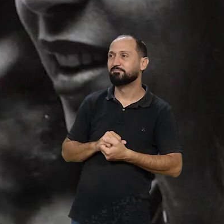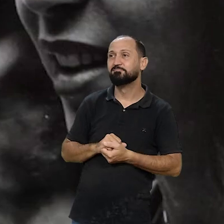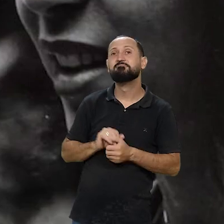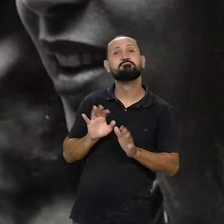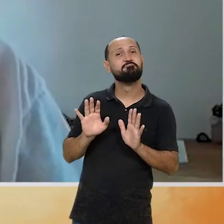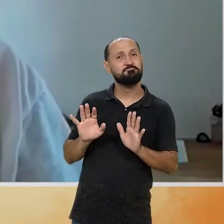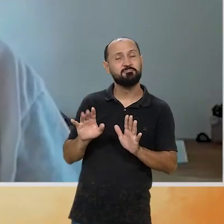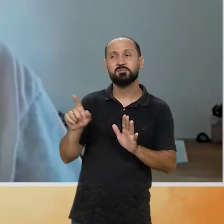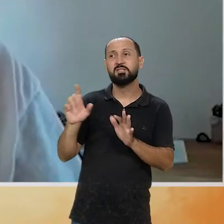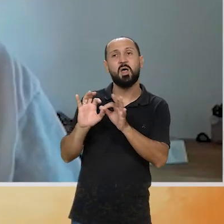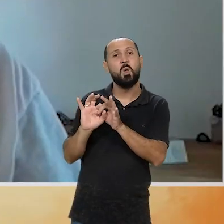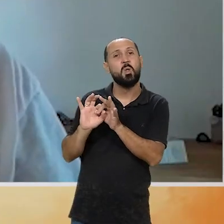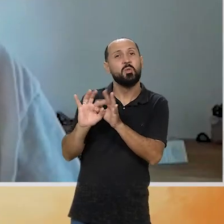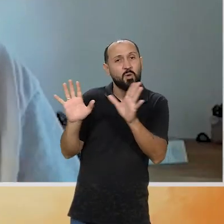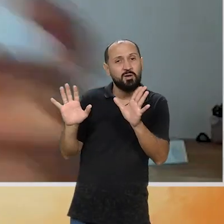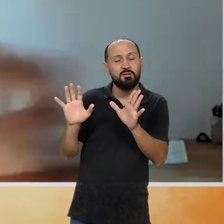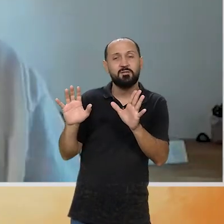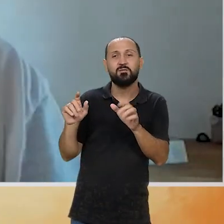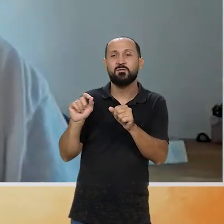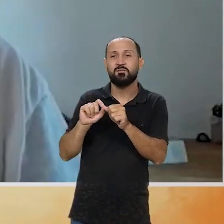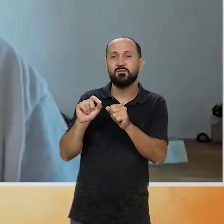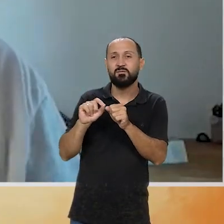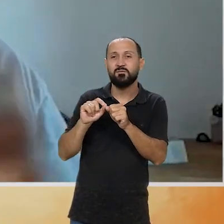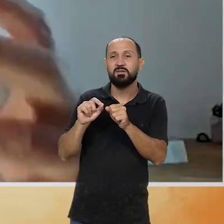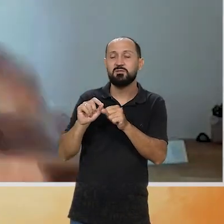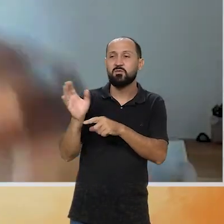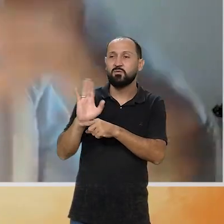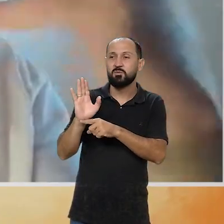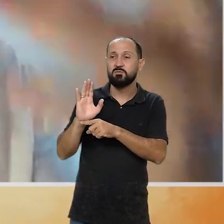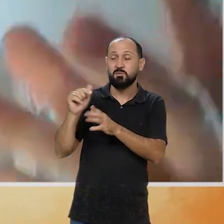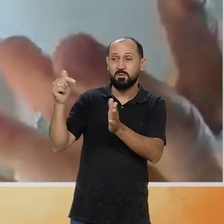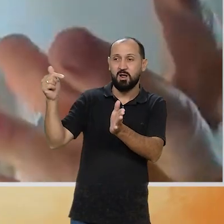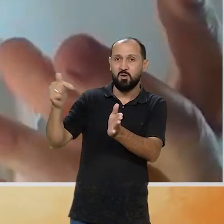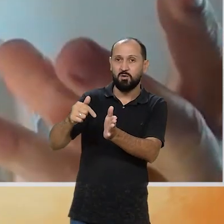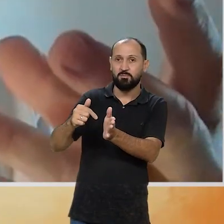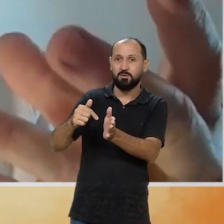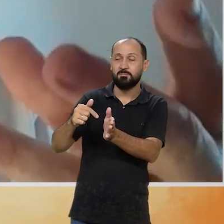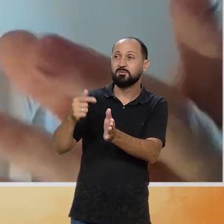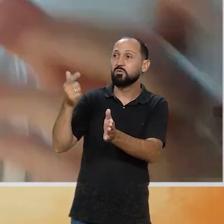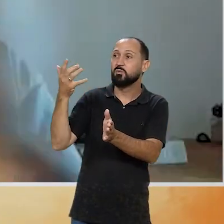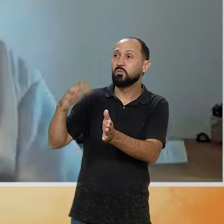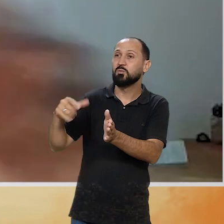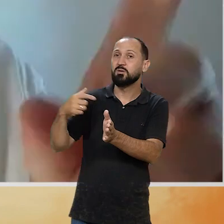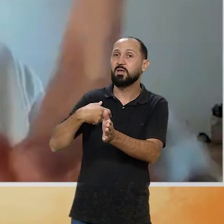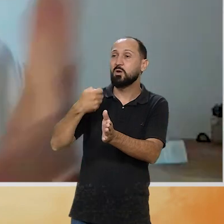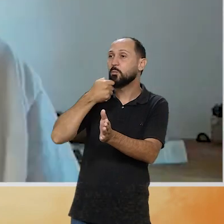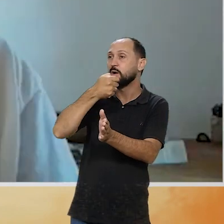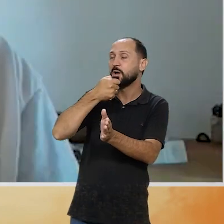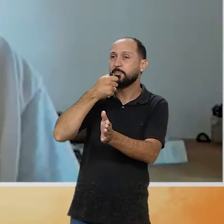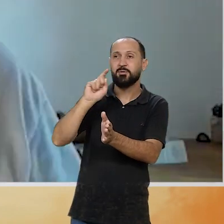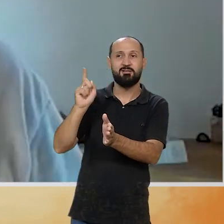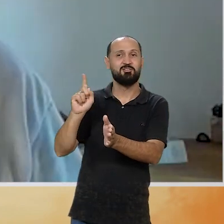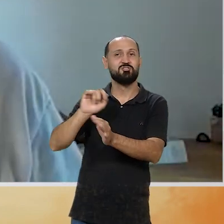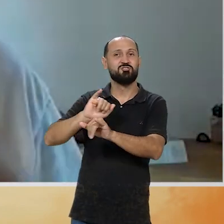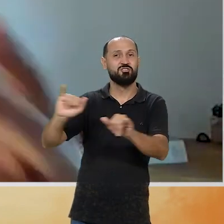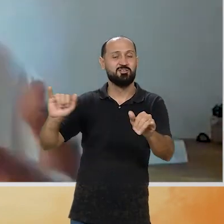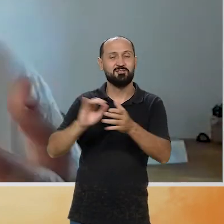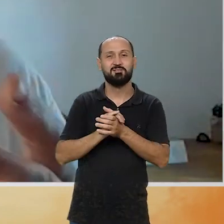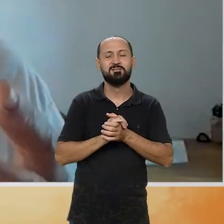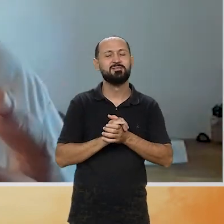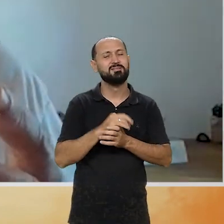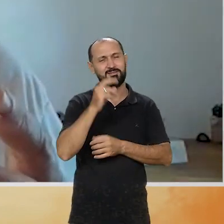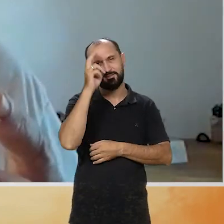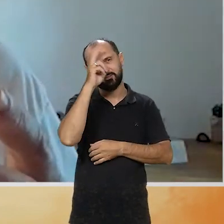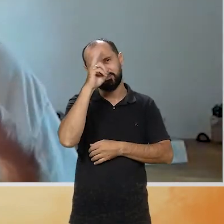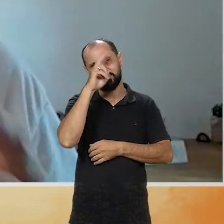olha, você está autorizado a fazer um filme sobre a minha obra, mas não quero uma reportagem. E eu me lembro